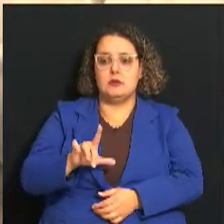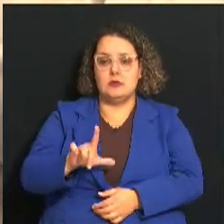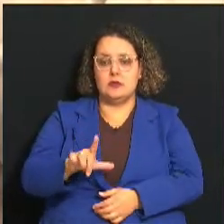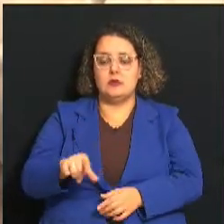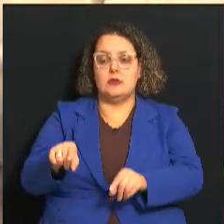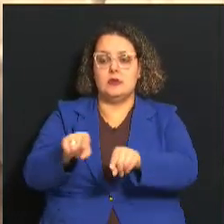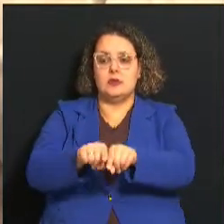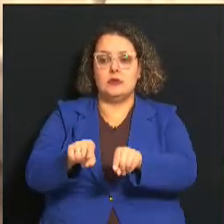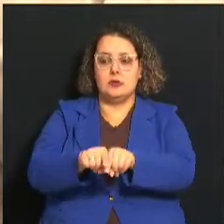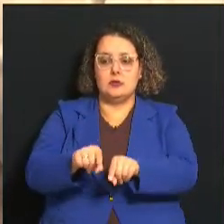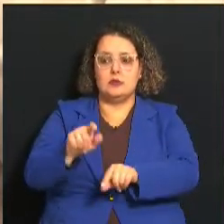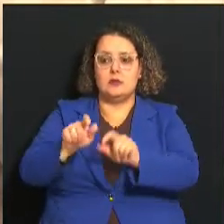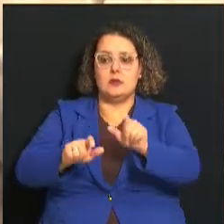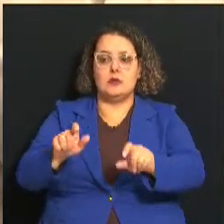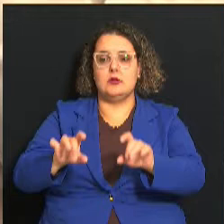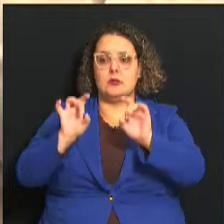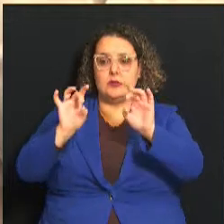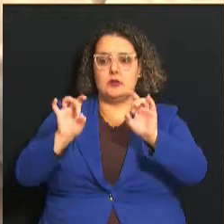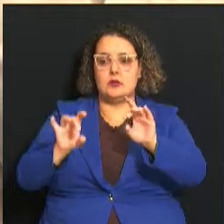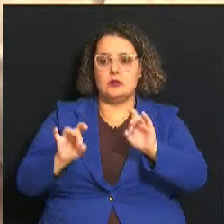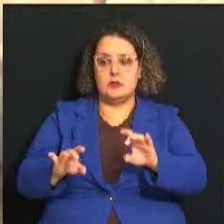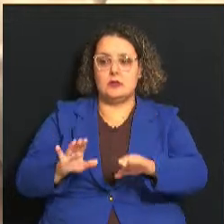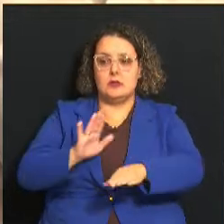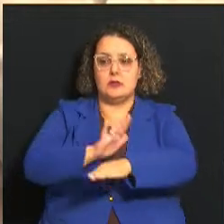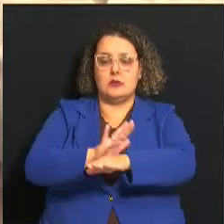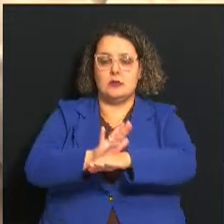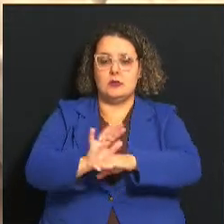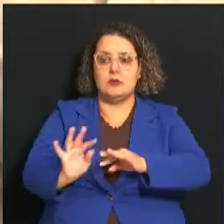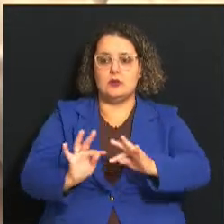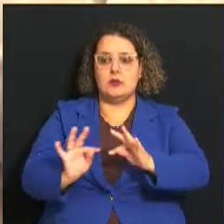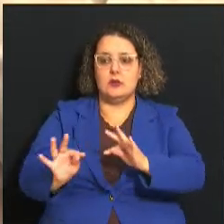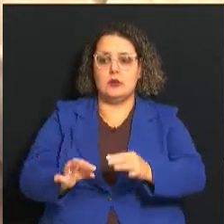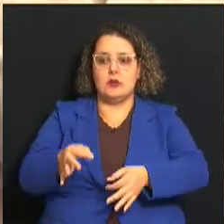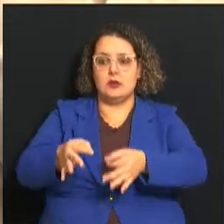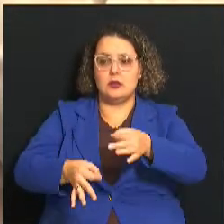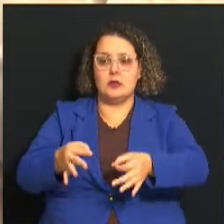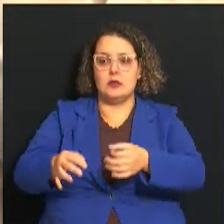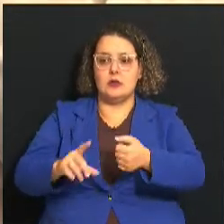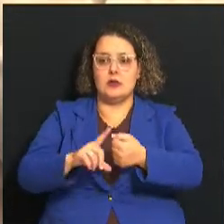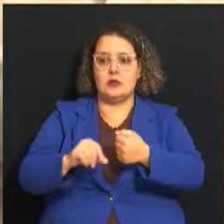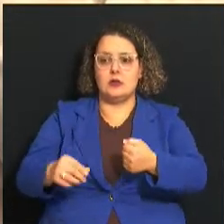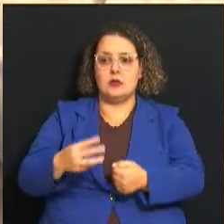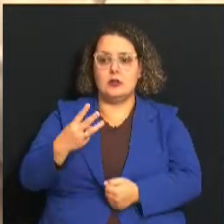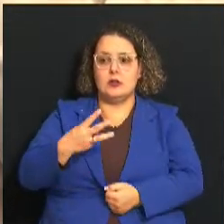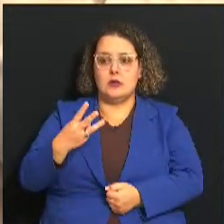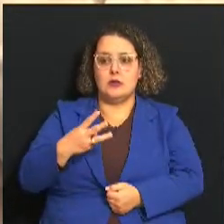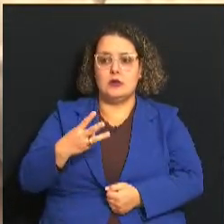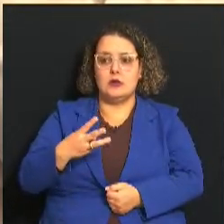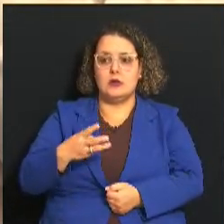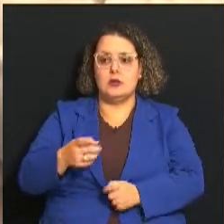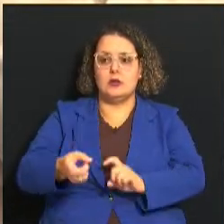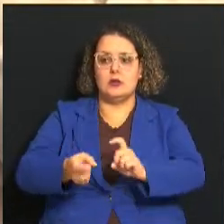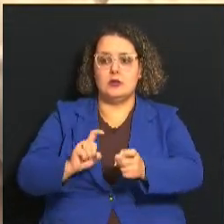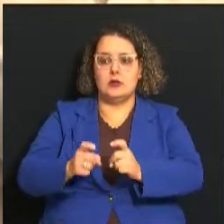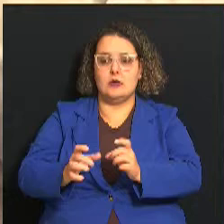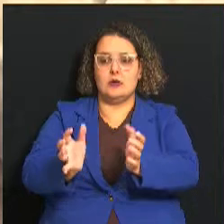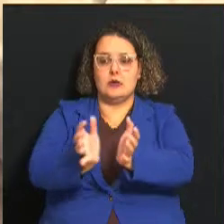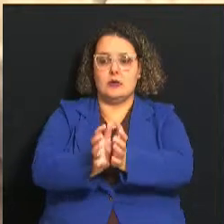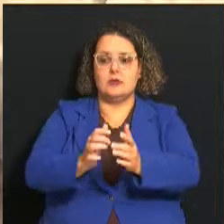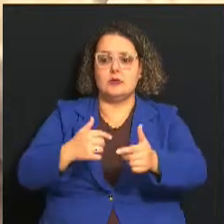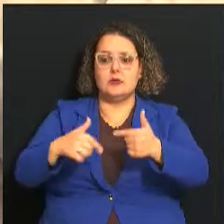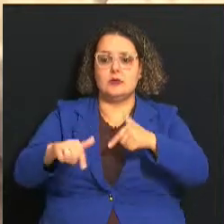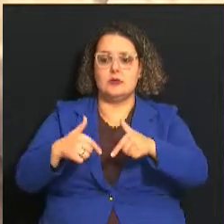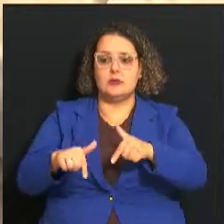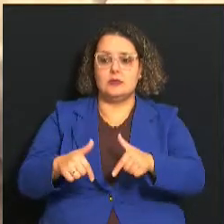convidar especialistas para assessoramento técnico e jurídico. Artigo 3º. As reuniões dos grupos de trabalho